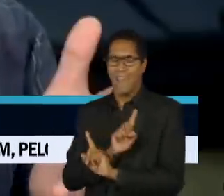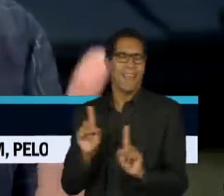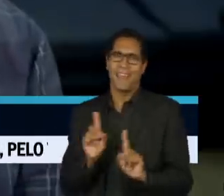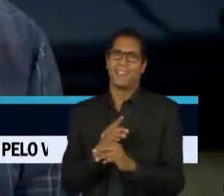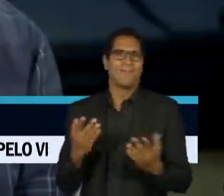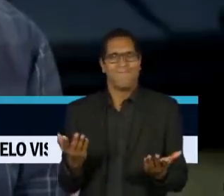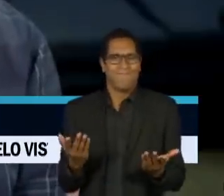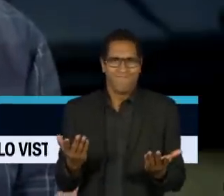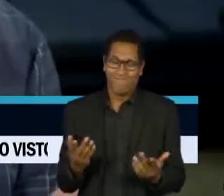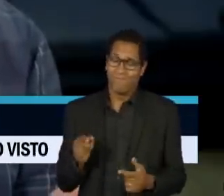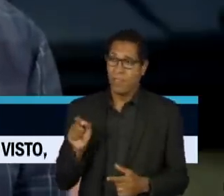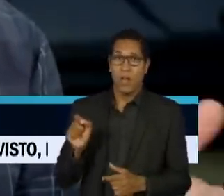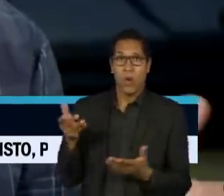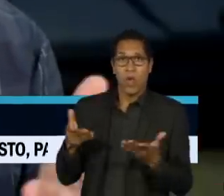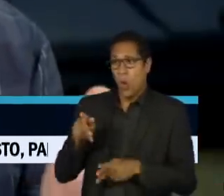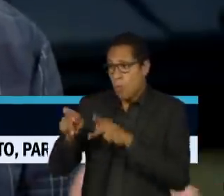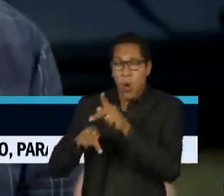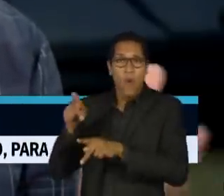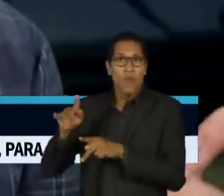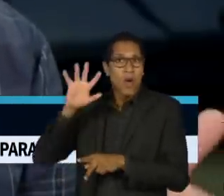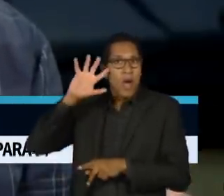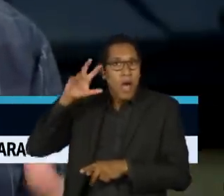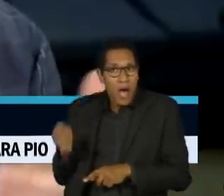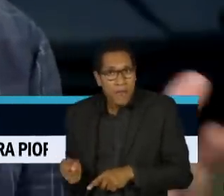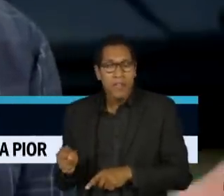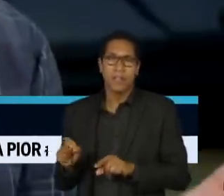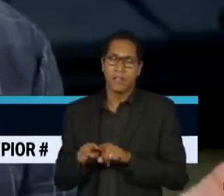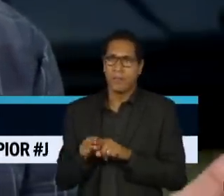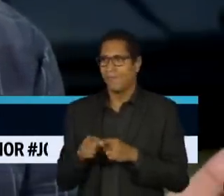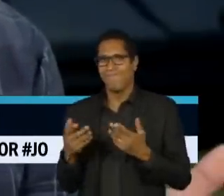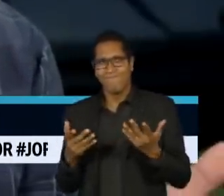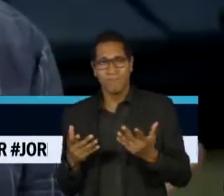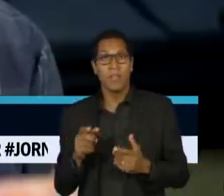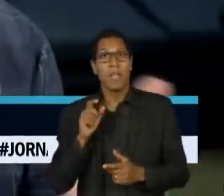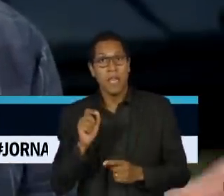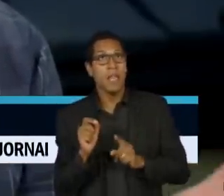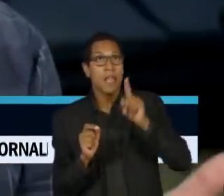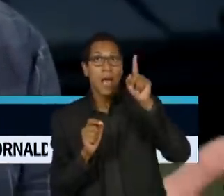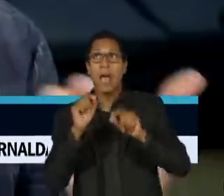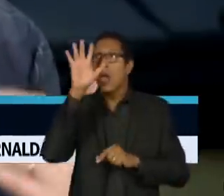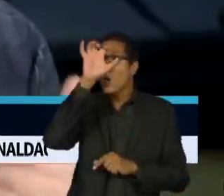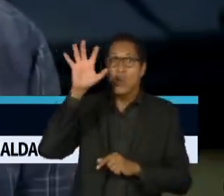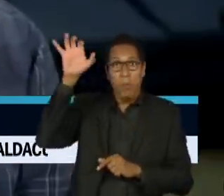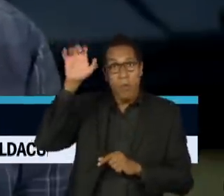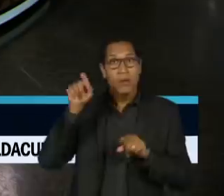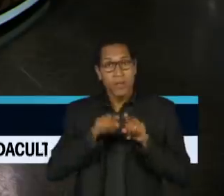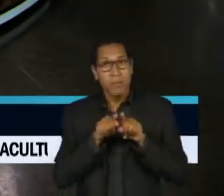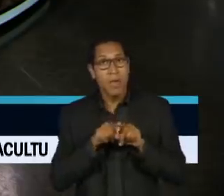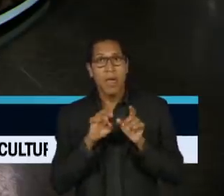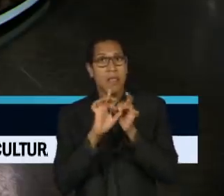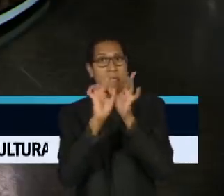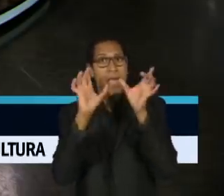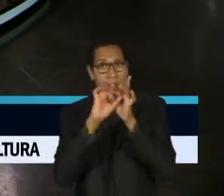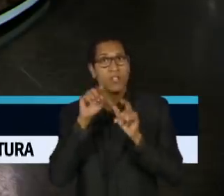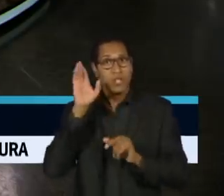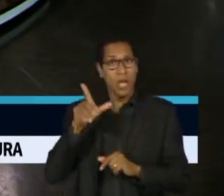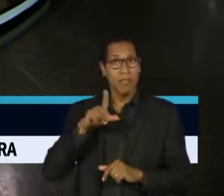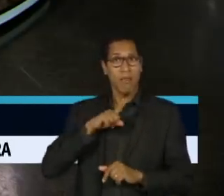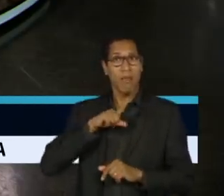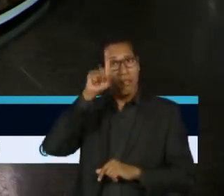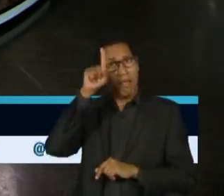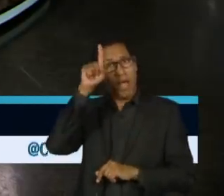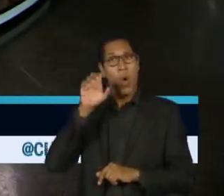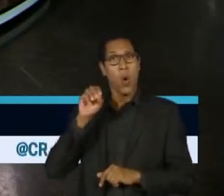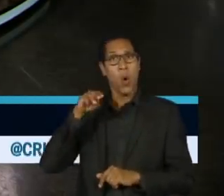barreiras para os africanos, mas agora europeus e norte-americanos que já têm a Omicron circulando, continuam circulando e podem trazer o vírus para cá. Matias,